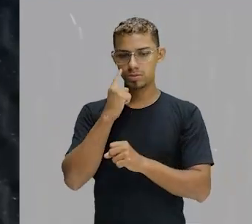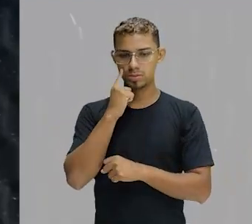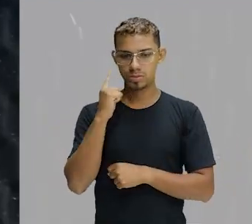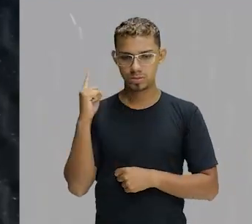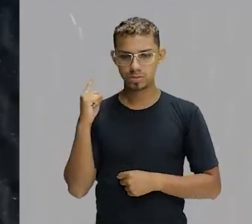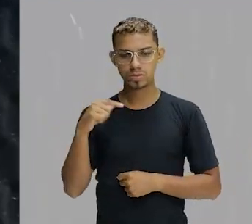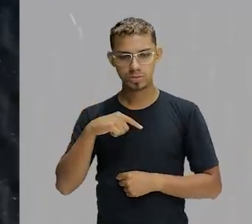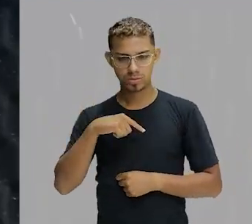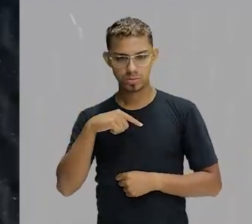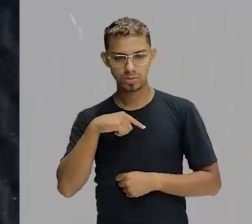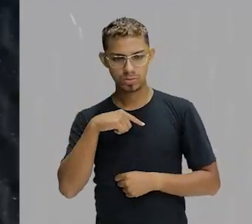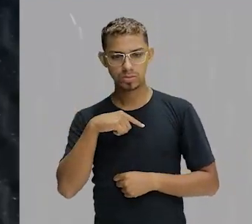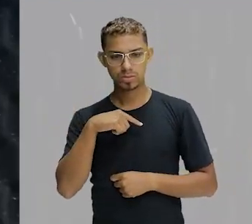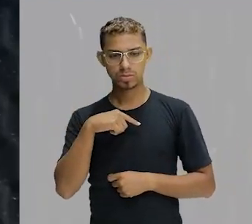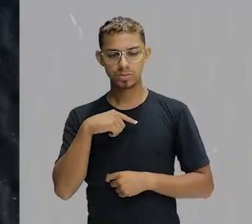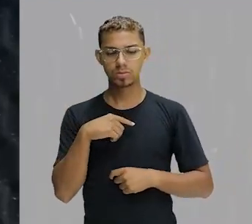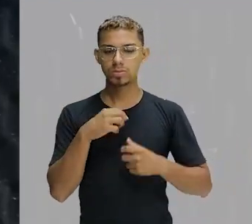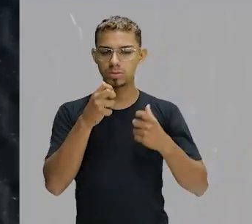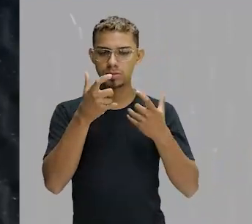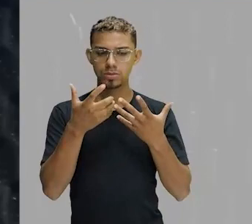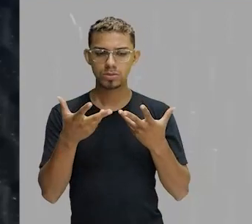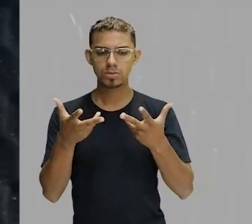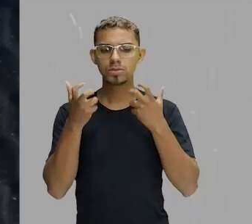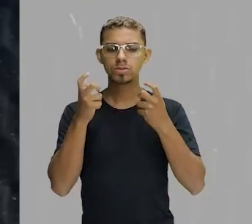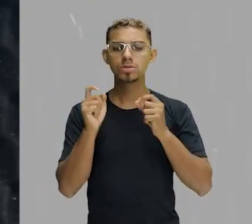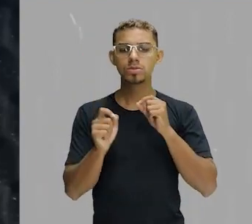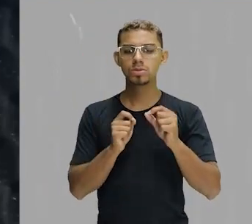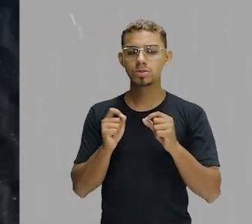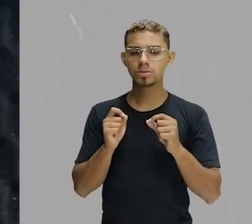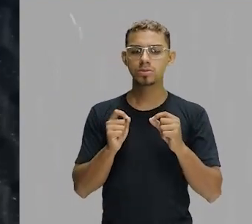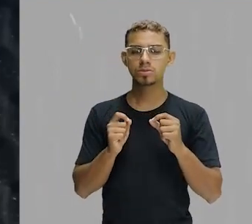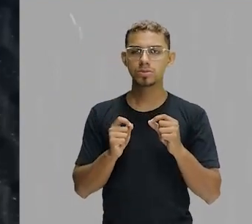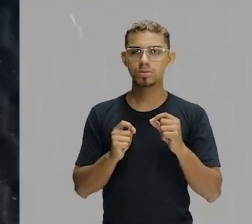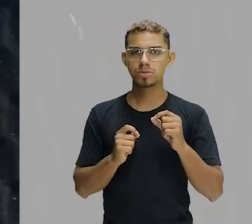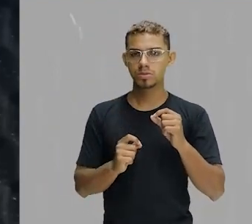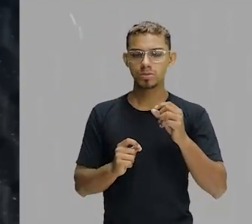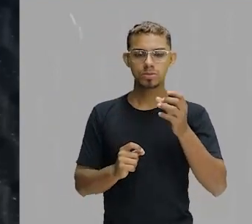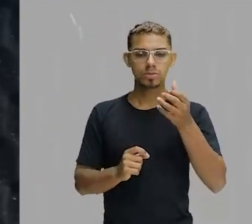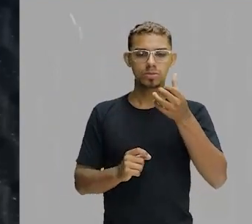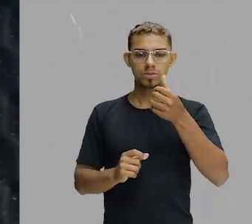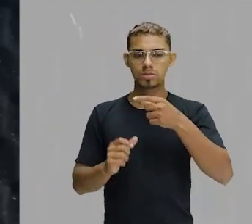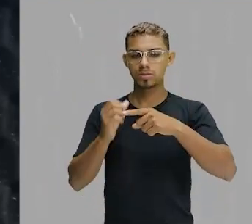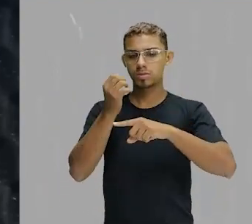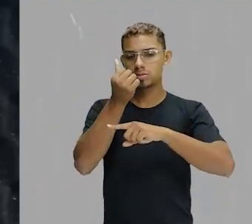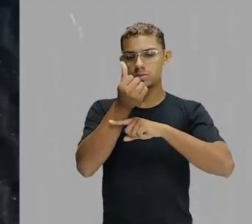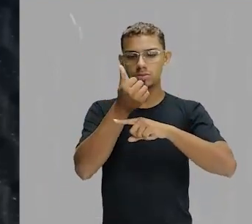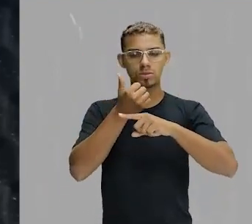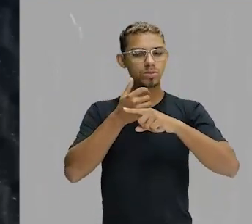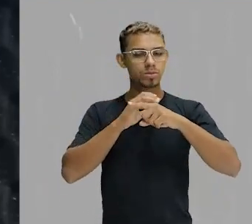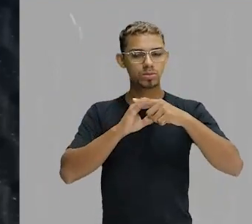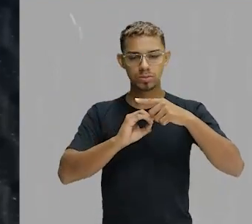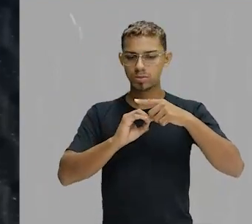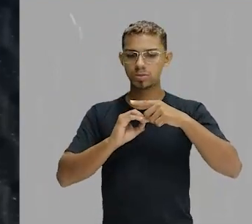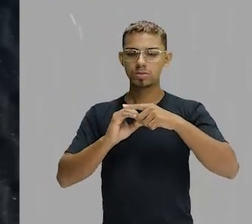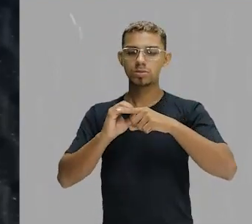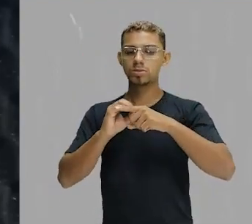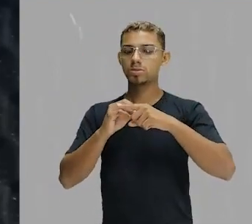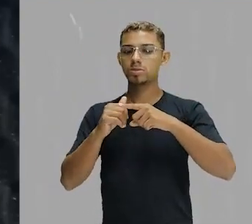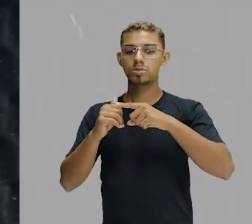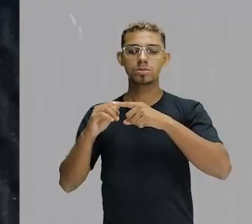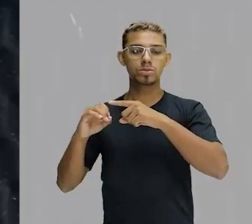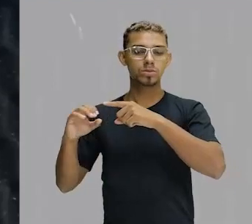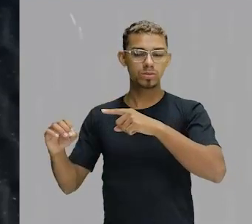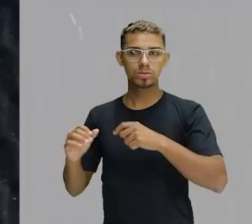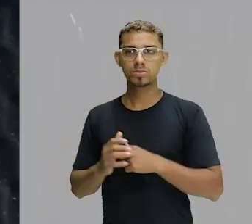um número decimal sobre uma fração, eu tenho 0,6 como 6 sobre 10 sobre 100, ou seja, 6 sobre